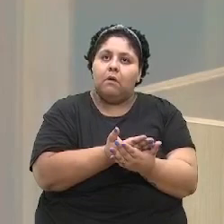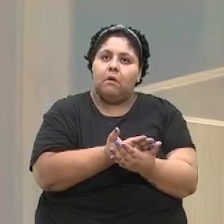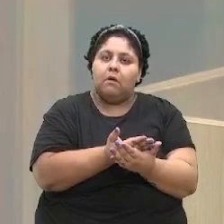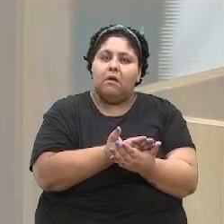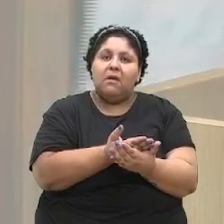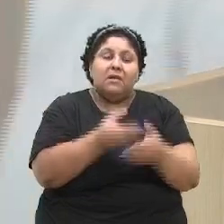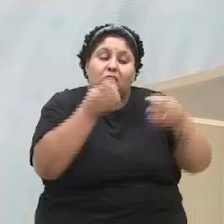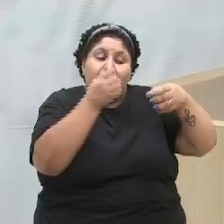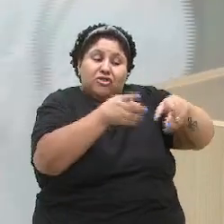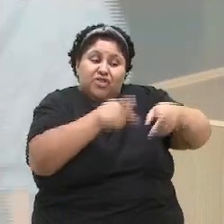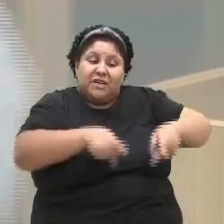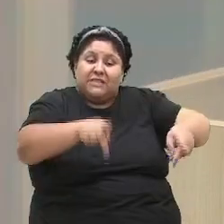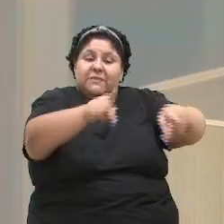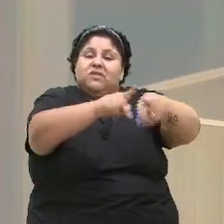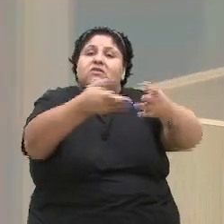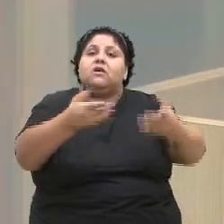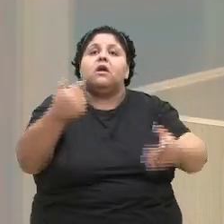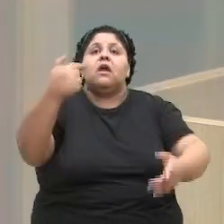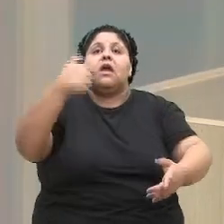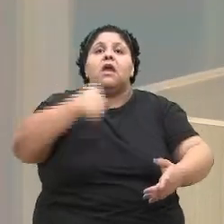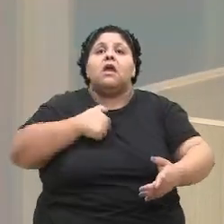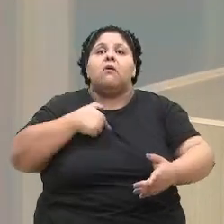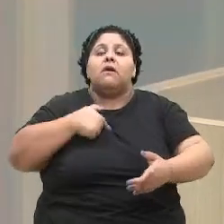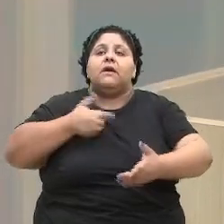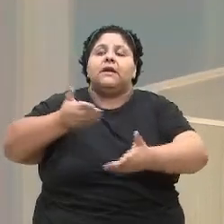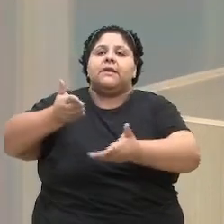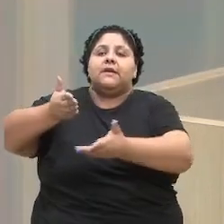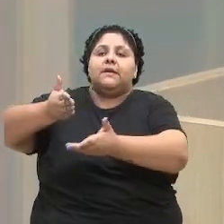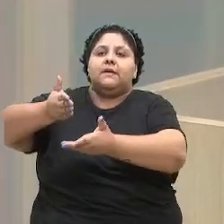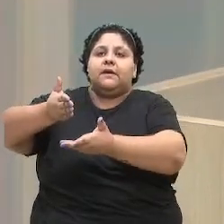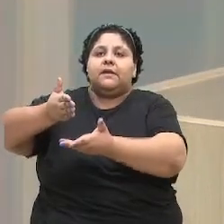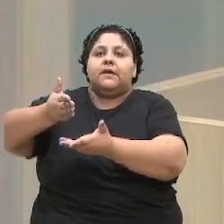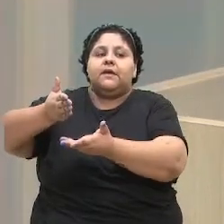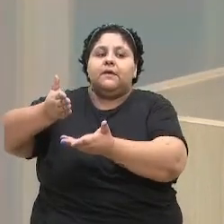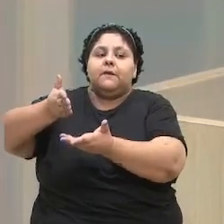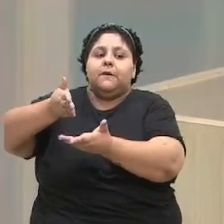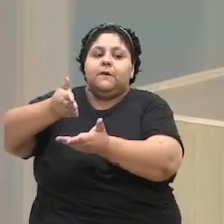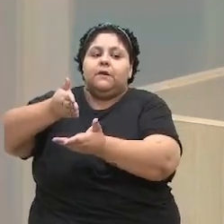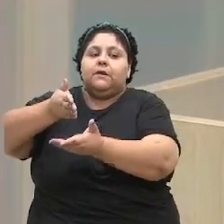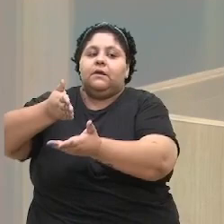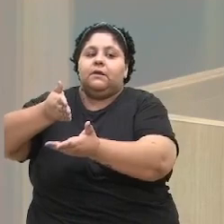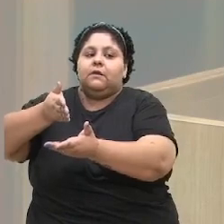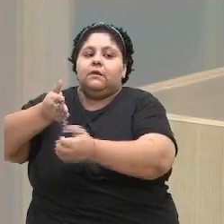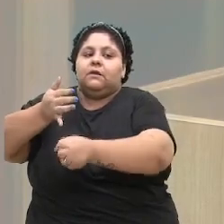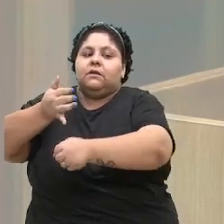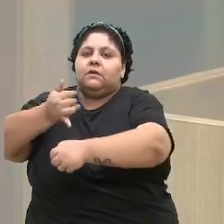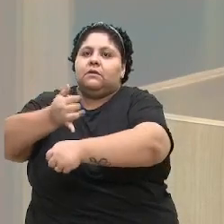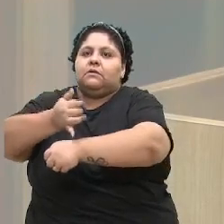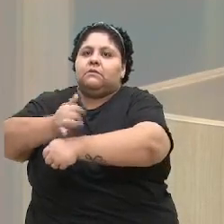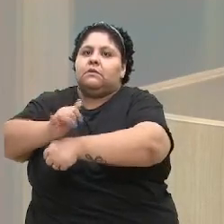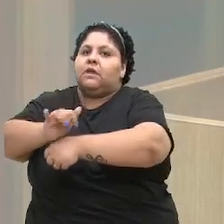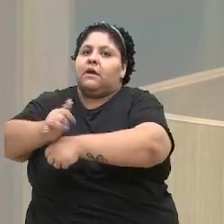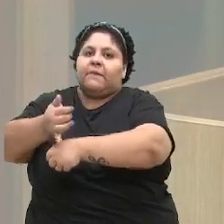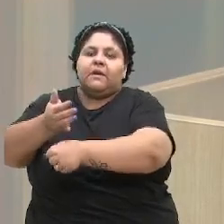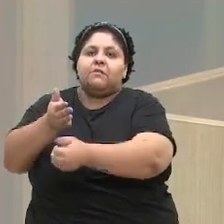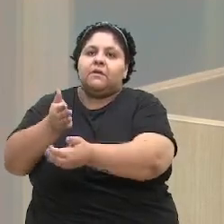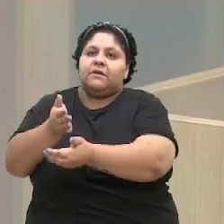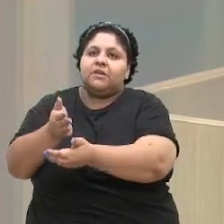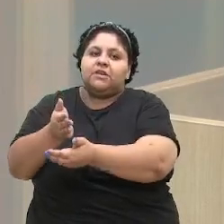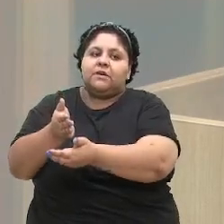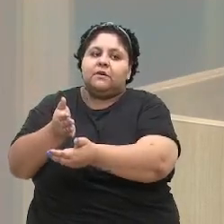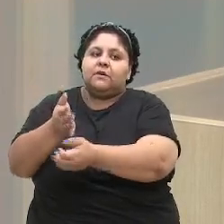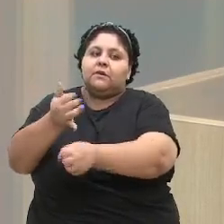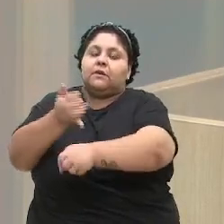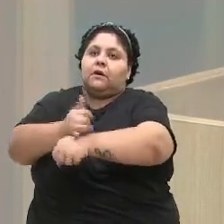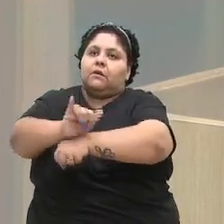herança dizendo eu enganei o povo que confiou em mim Eu ainda acho que o senhor é uma boa pessoa e que o